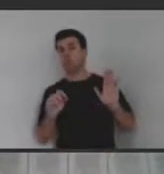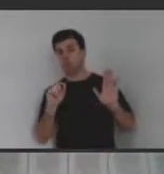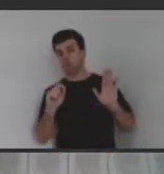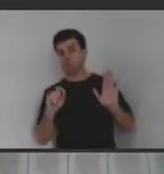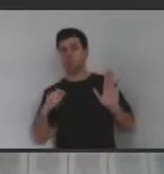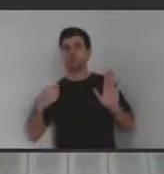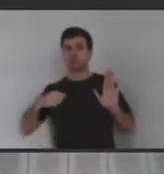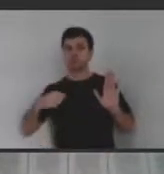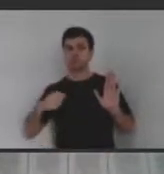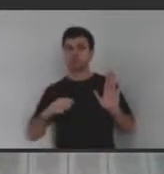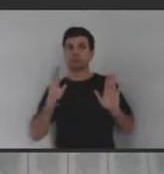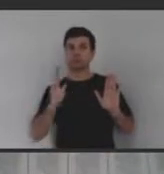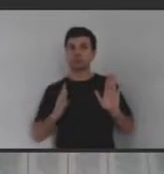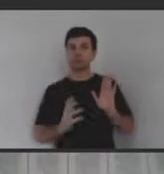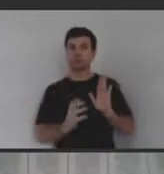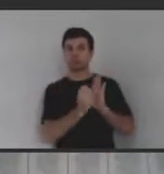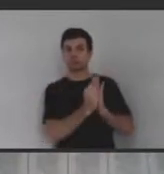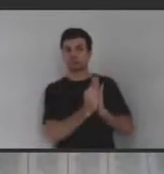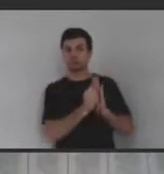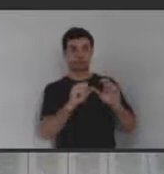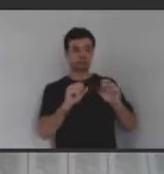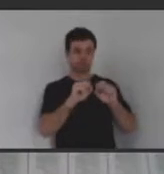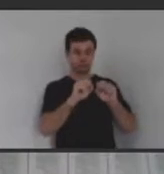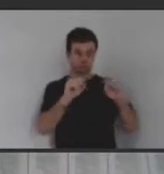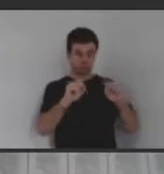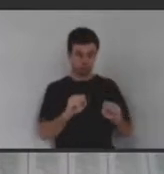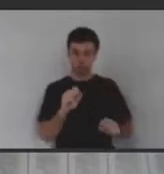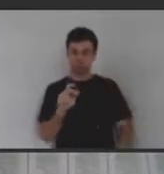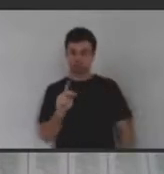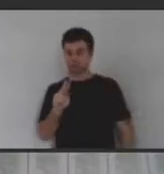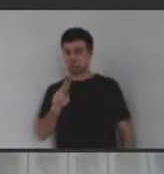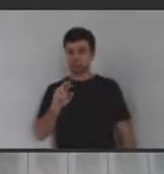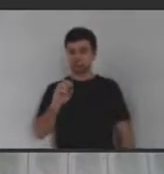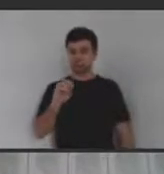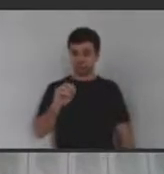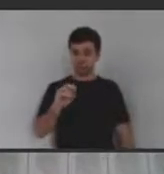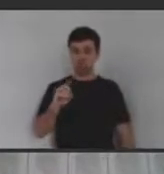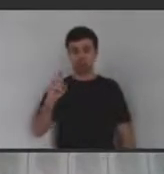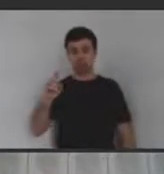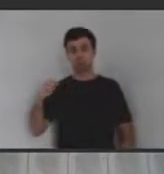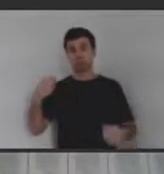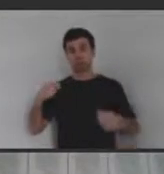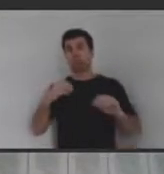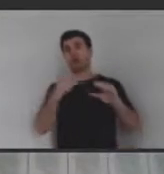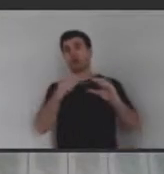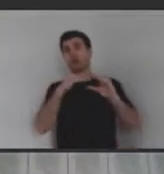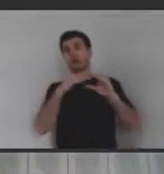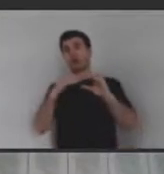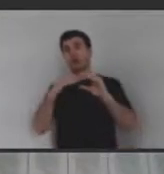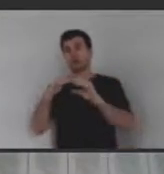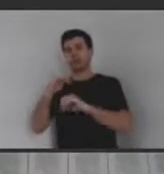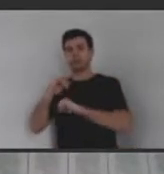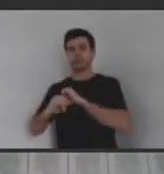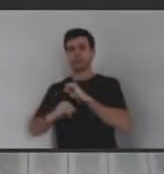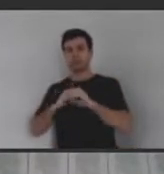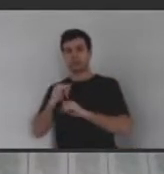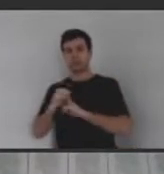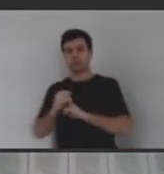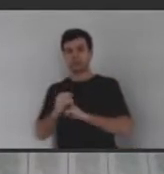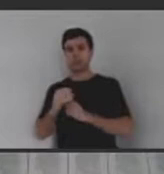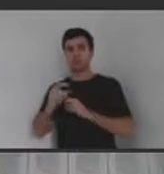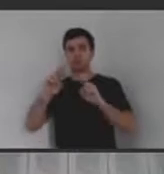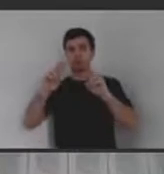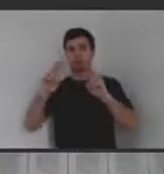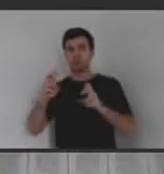presente procedimento em sistema próprio. Segundo, comunique-se via meio eletrônico à Secretaria Especial de Assuntos Eleitorais e ao